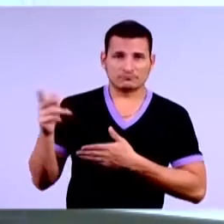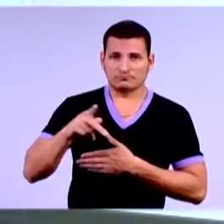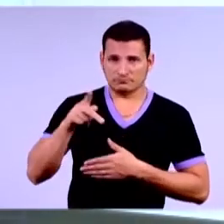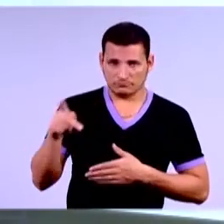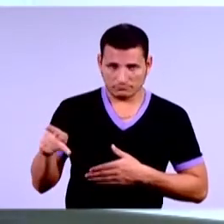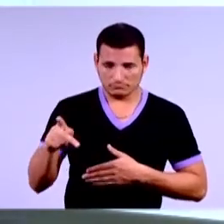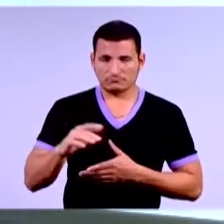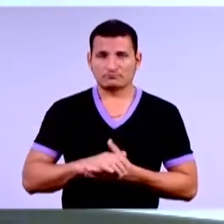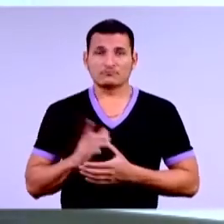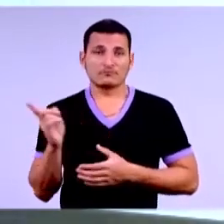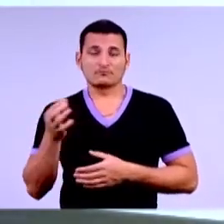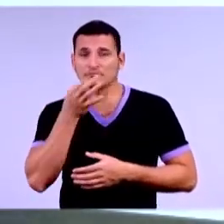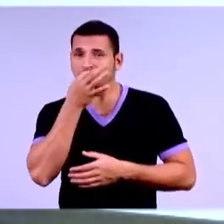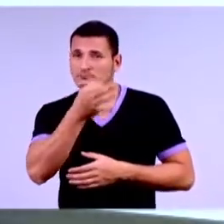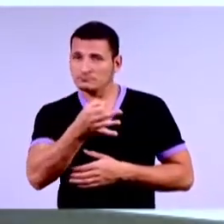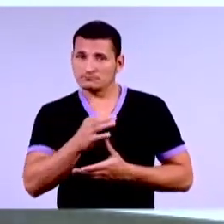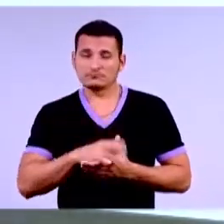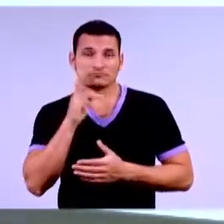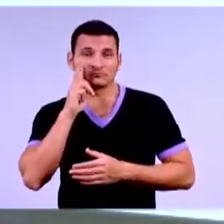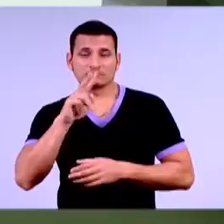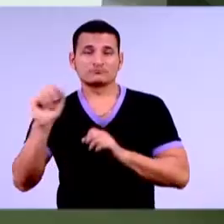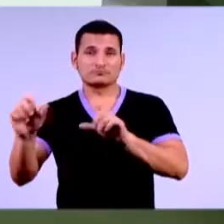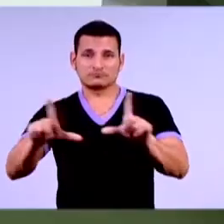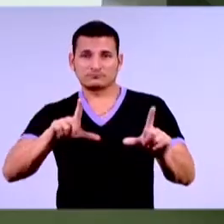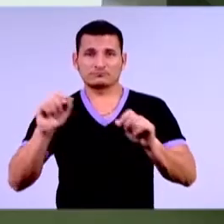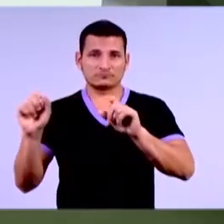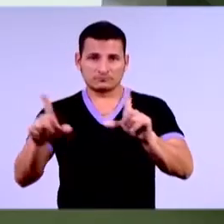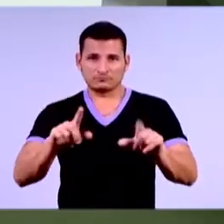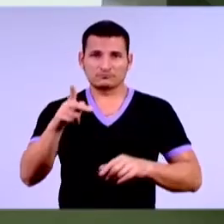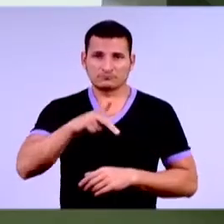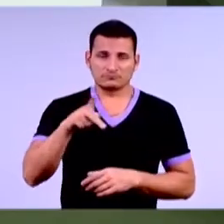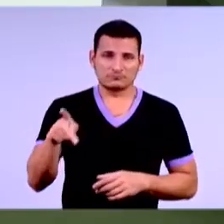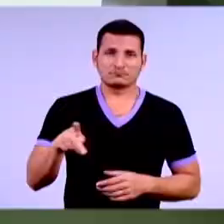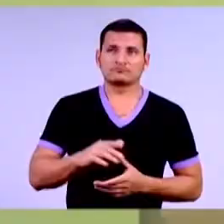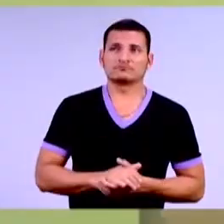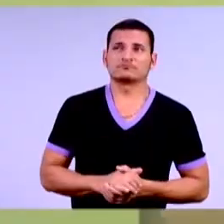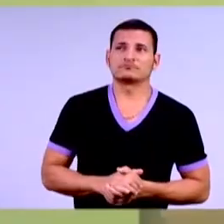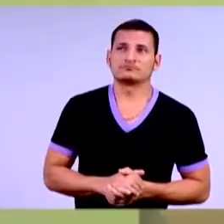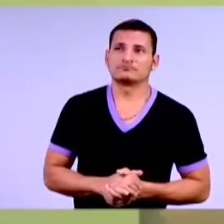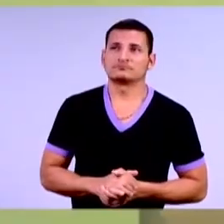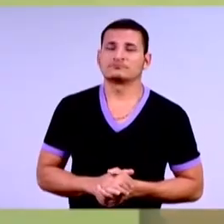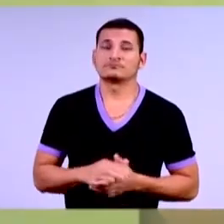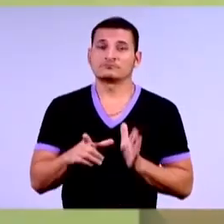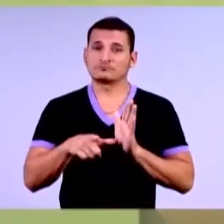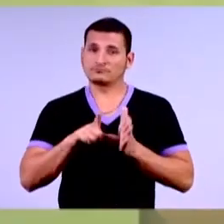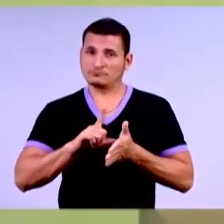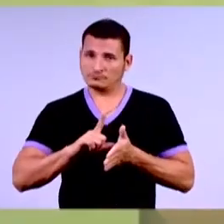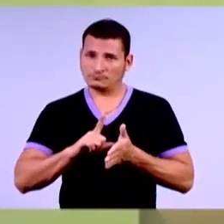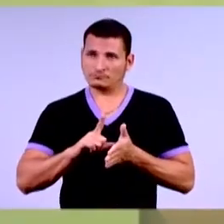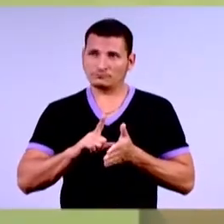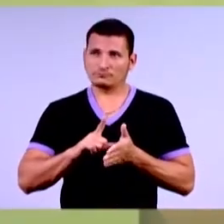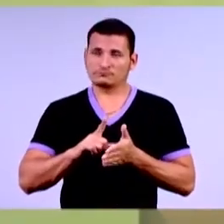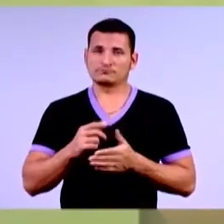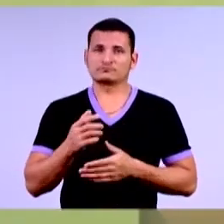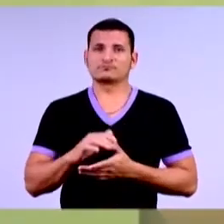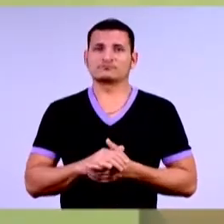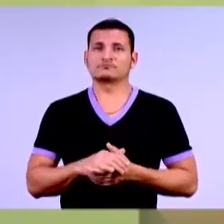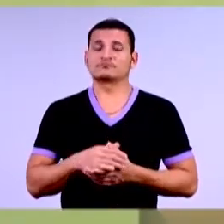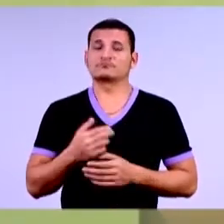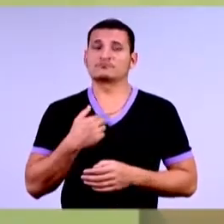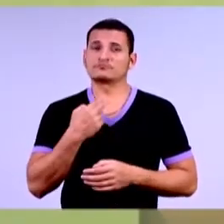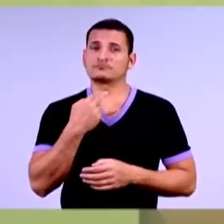comentando a gente vai dando uma olhada no slide ok professor leide elisângela antes de passar eu não posso deixar